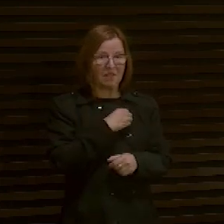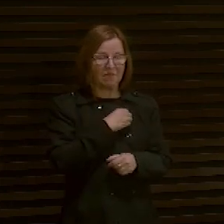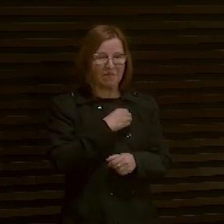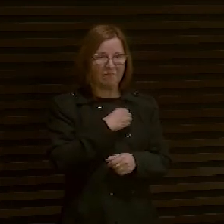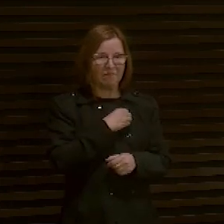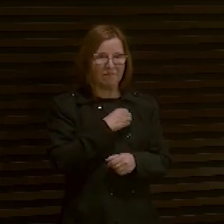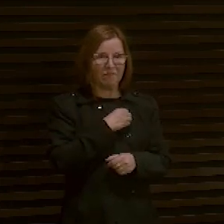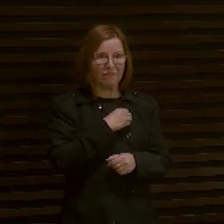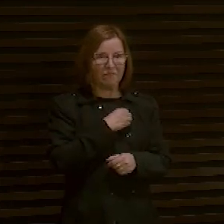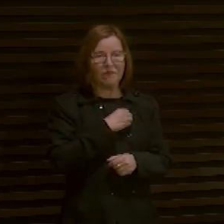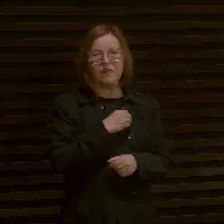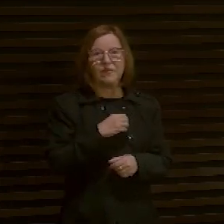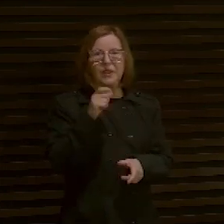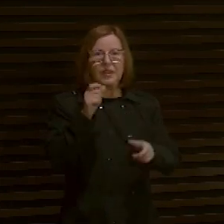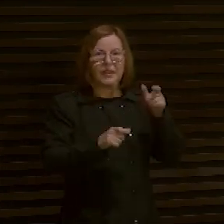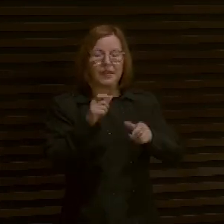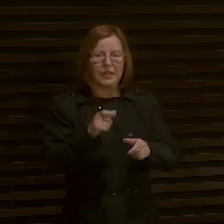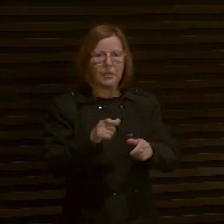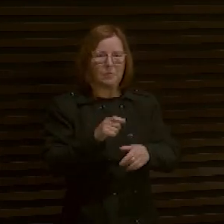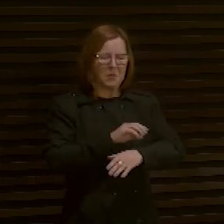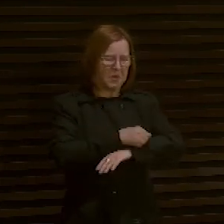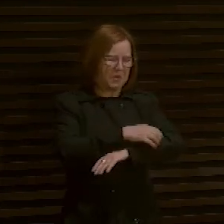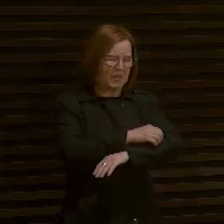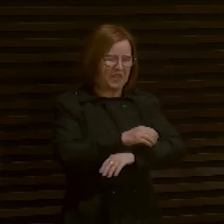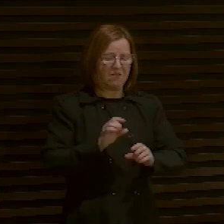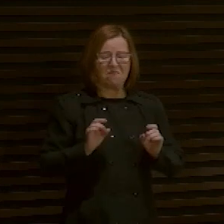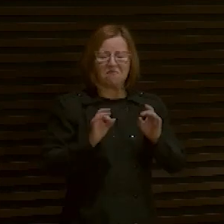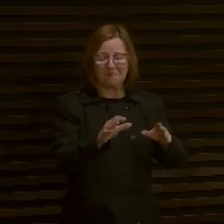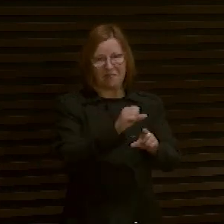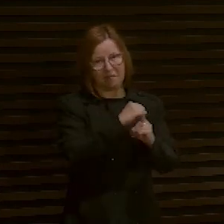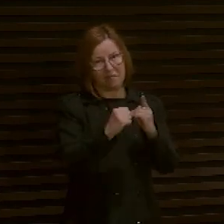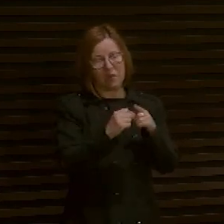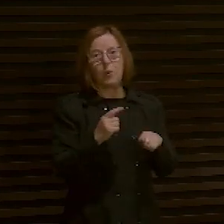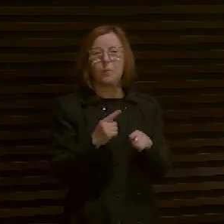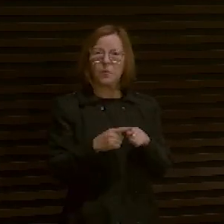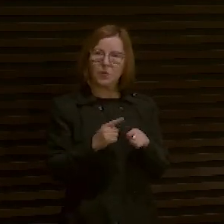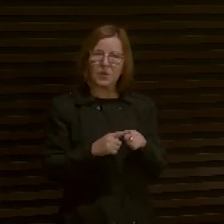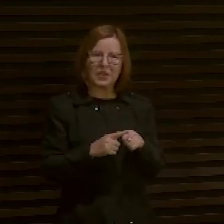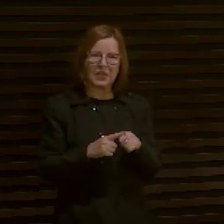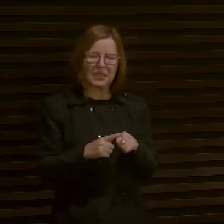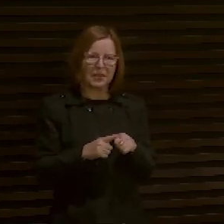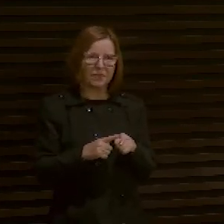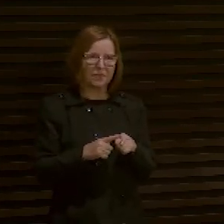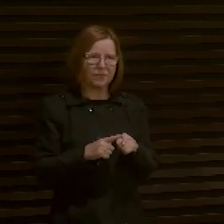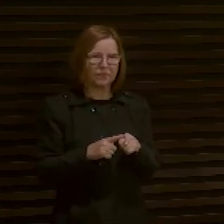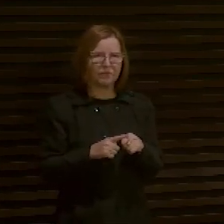E os leprosos, eles sempre eram excluídos da sociedade, porque eles eram considerados